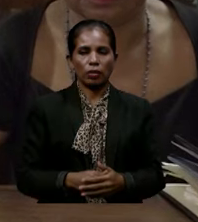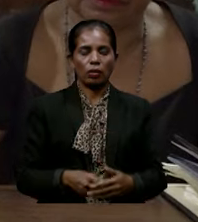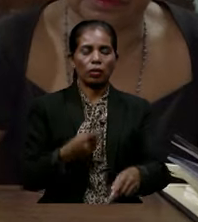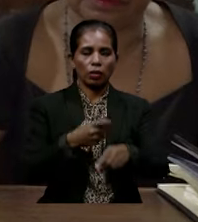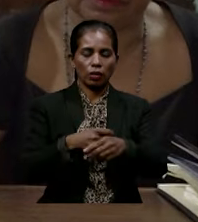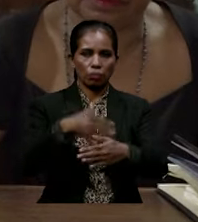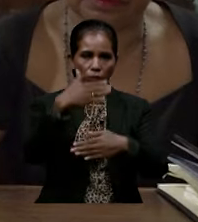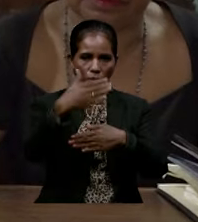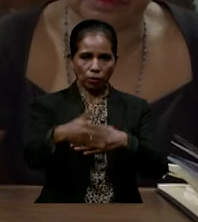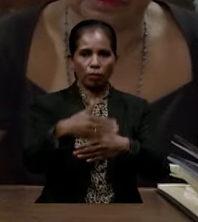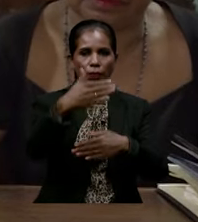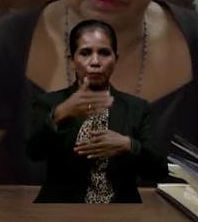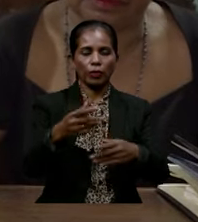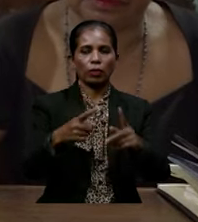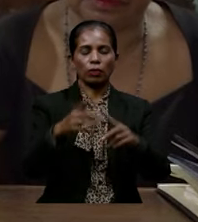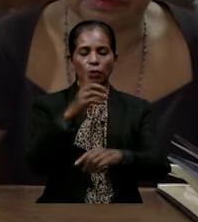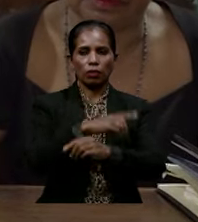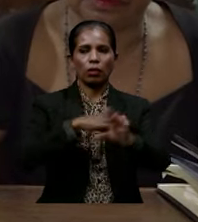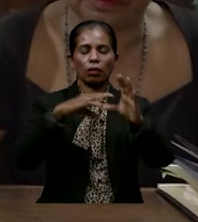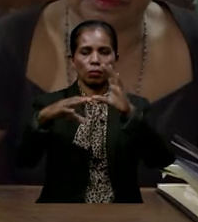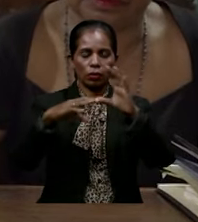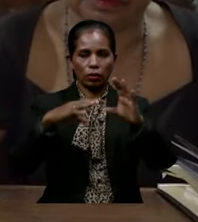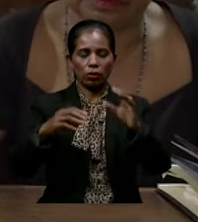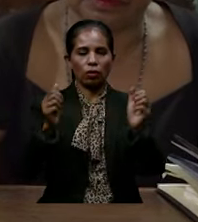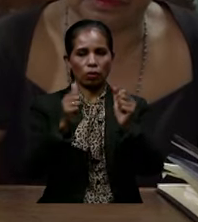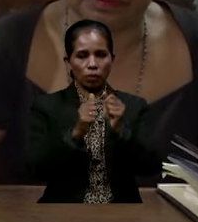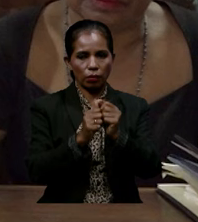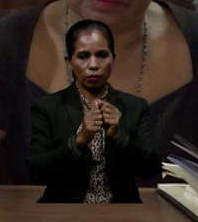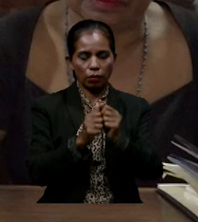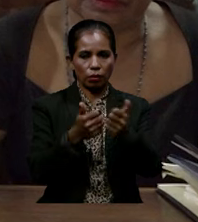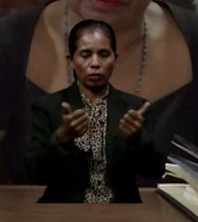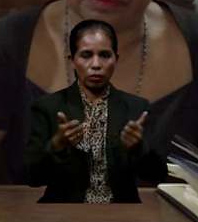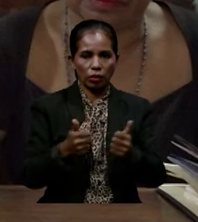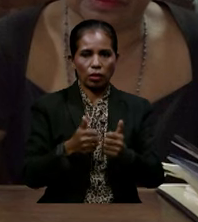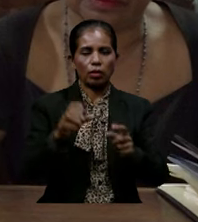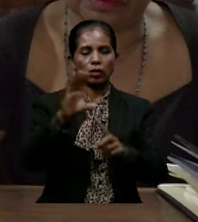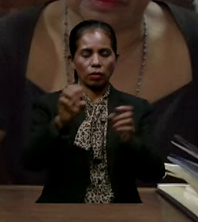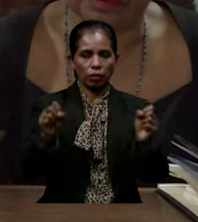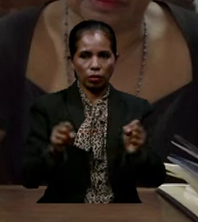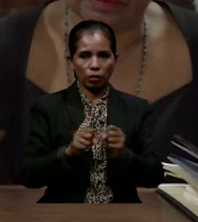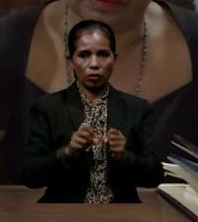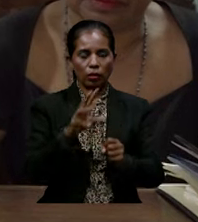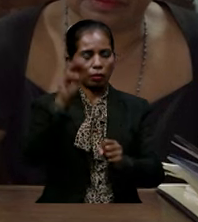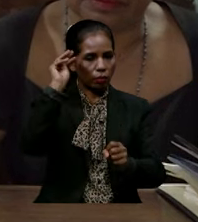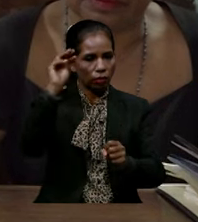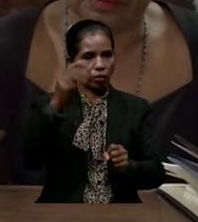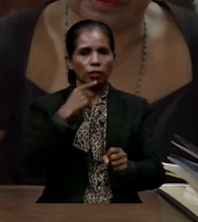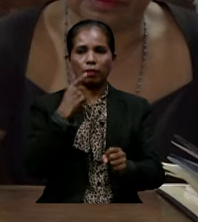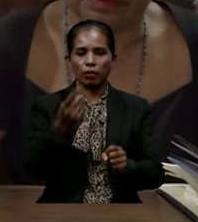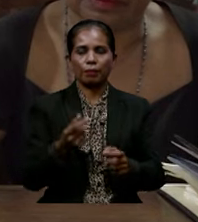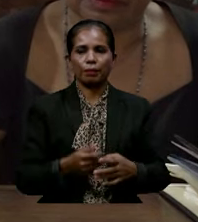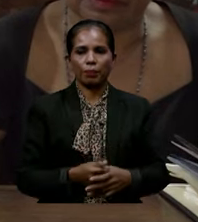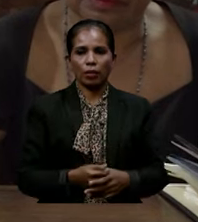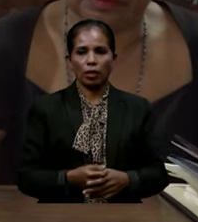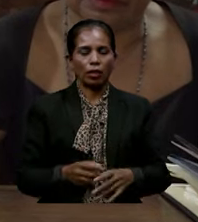naru se o em comunicação ho autoridade local sira ou ministério de vans sira katak